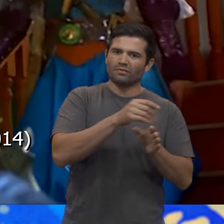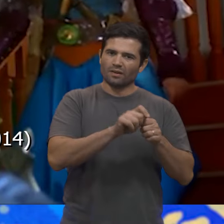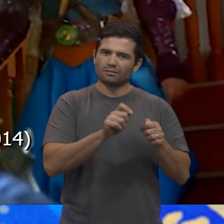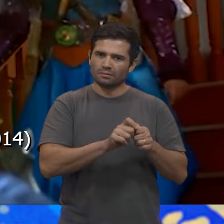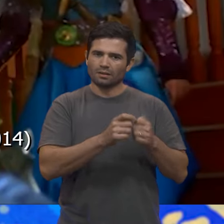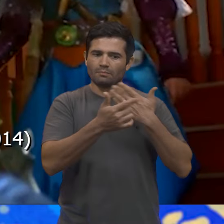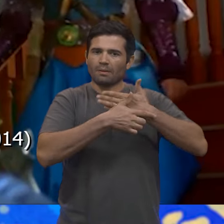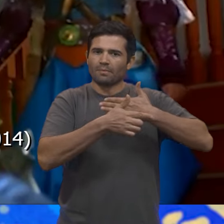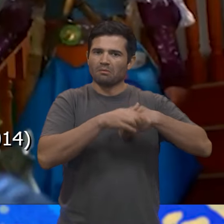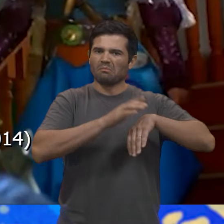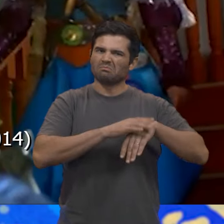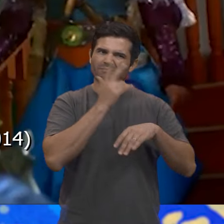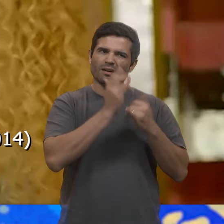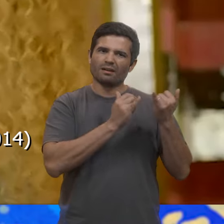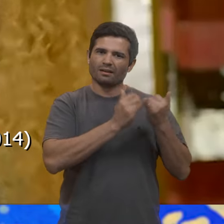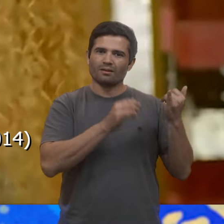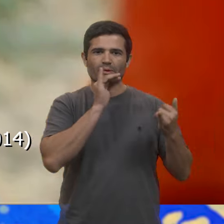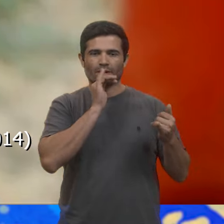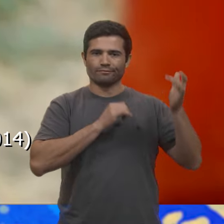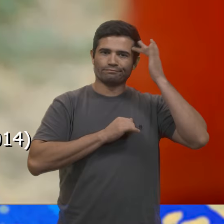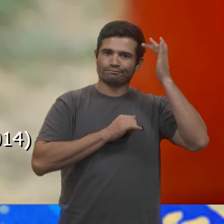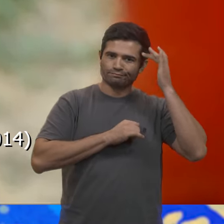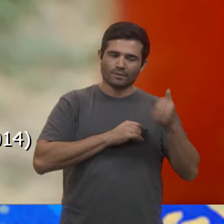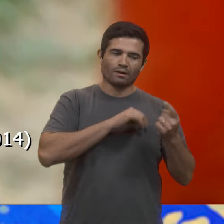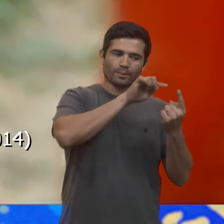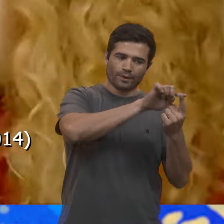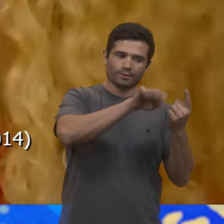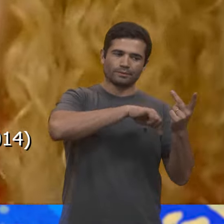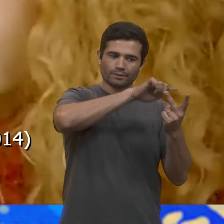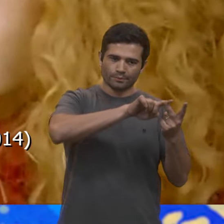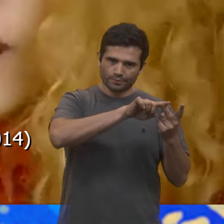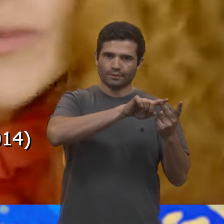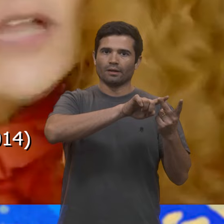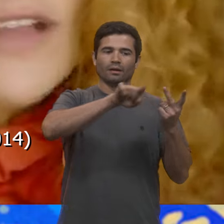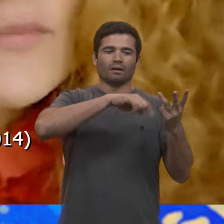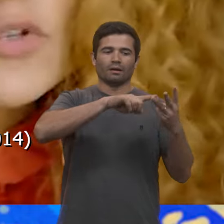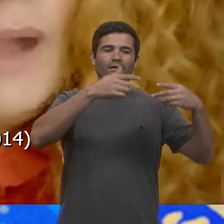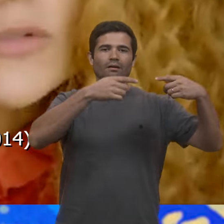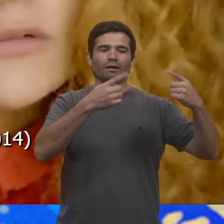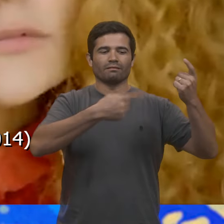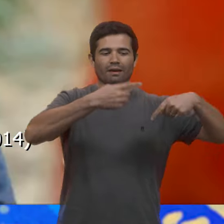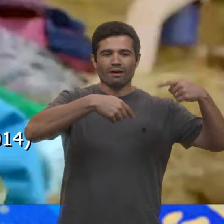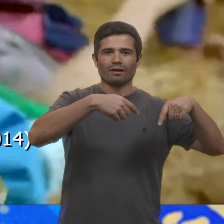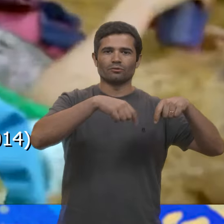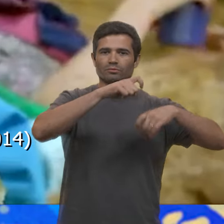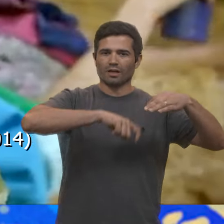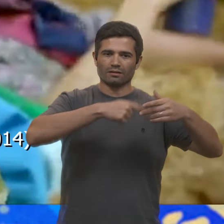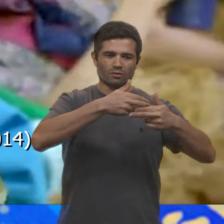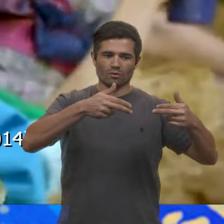parecidos, por assim dizer, que era essa figura mais do nerd, né? Eu era um nerd em Floribela, eu era um nerd em Malhação, eu fui um nerd em Guerra dos